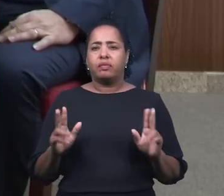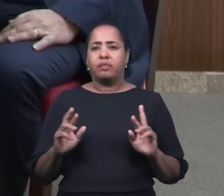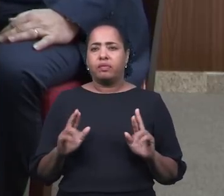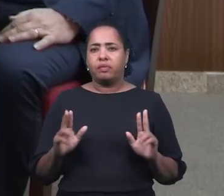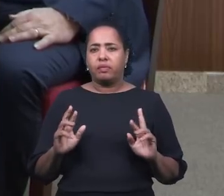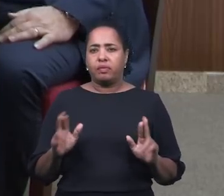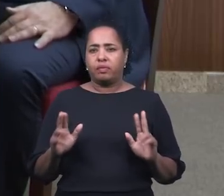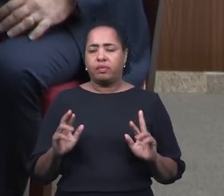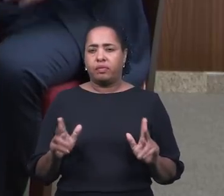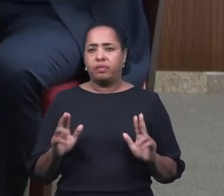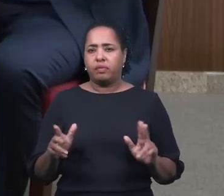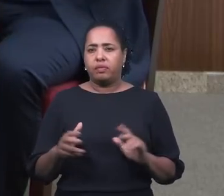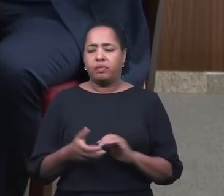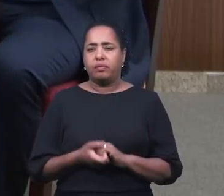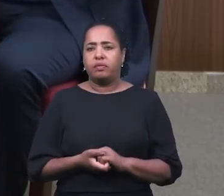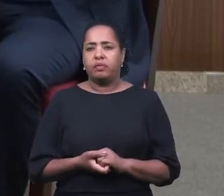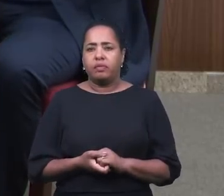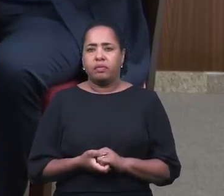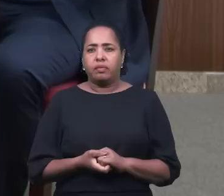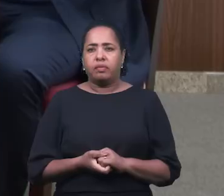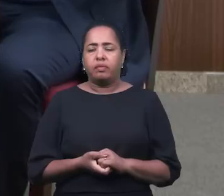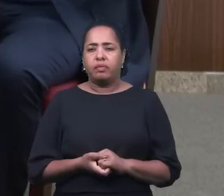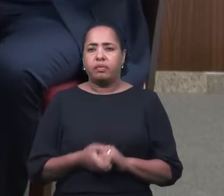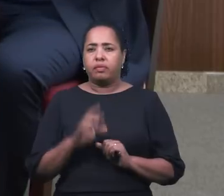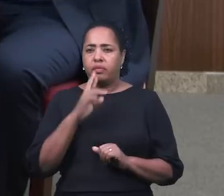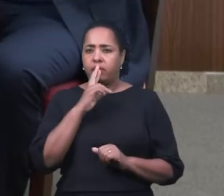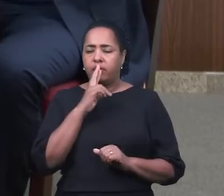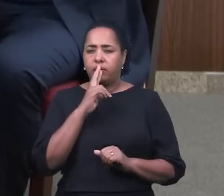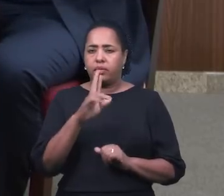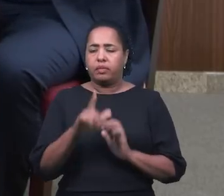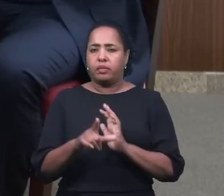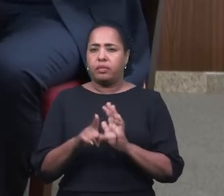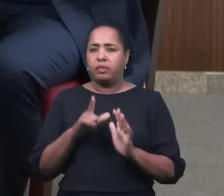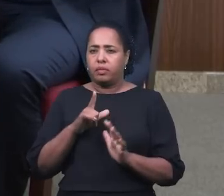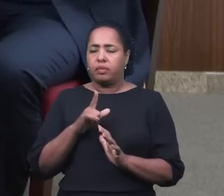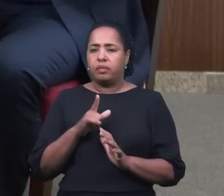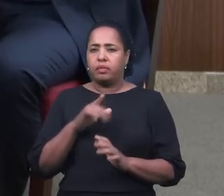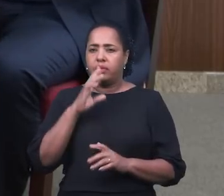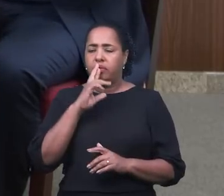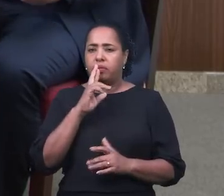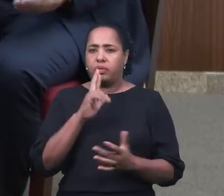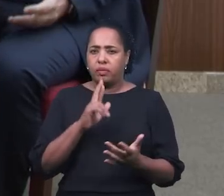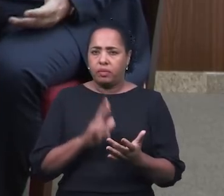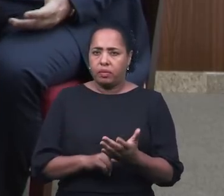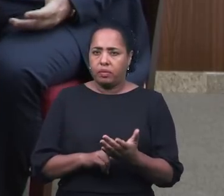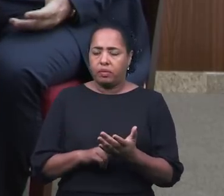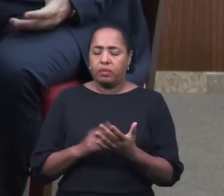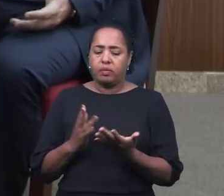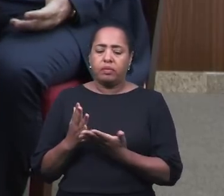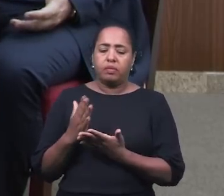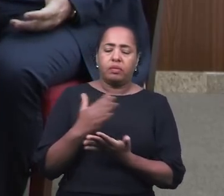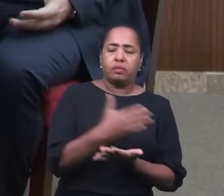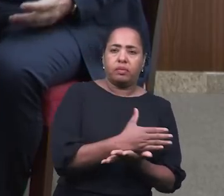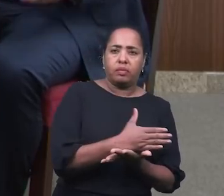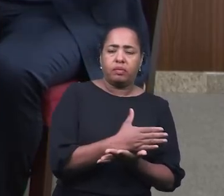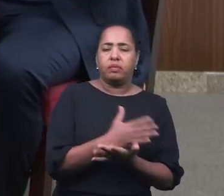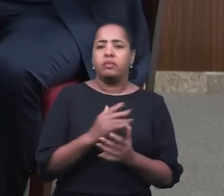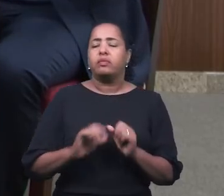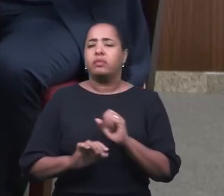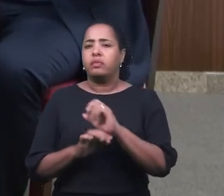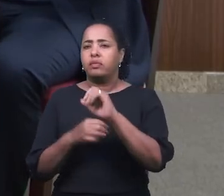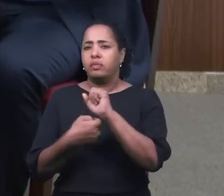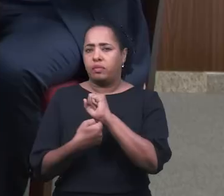Diferentemente da resposta anterior, cujo resultado foi morte espiritual, o